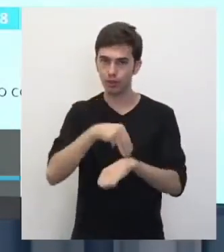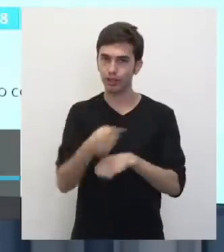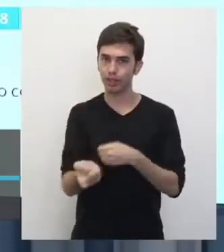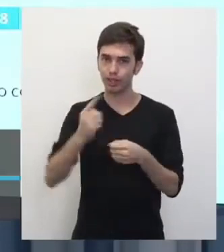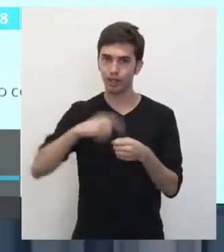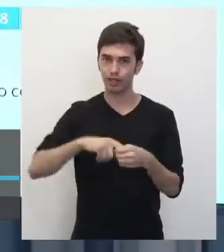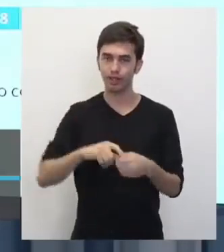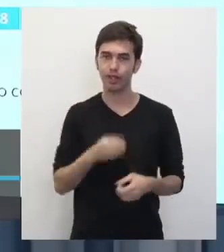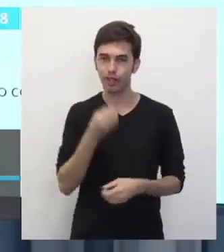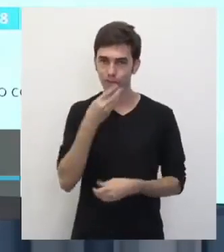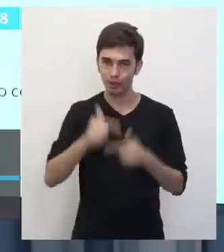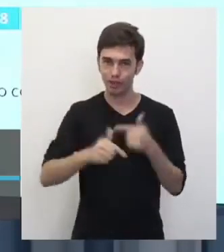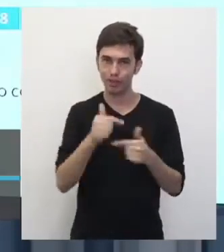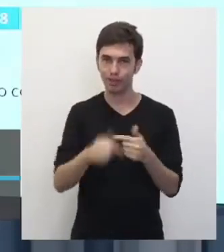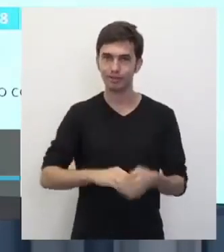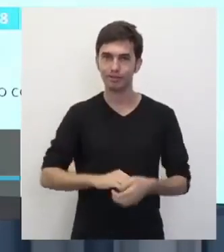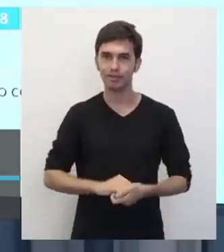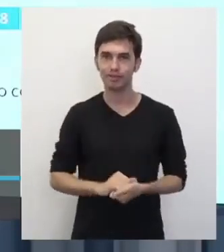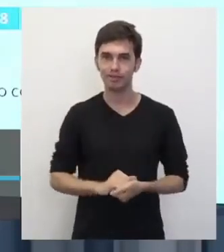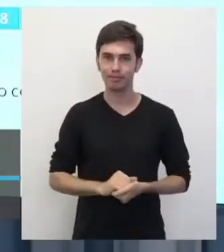já retorna. Bom trabalho.